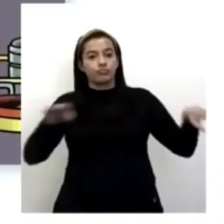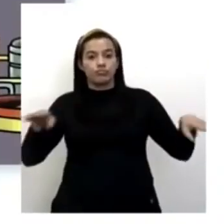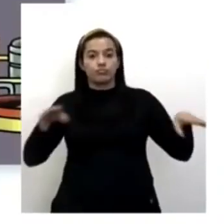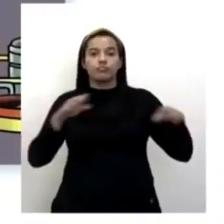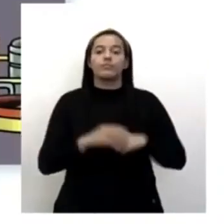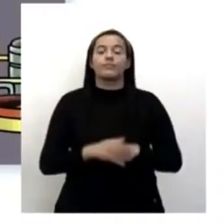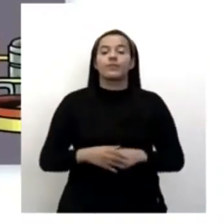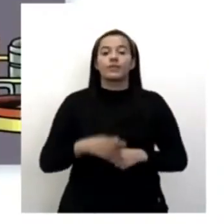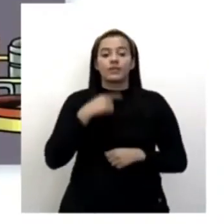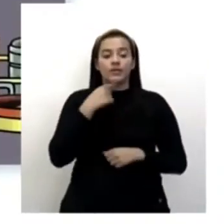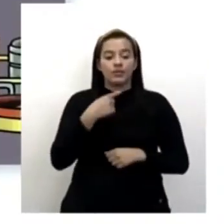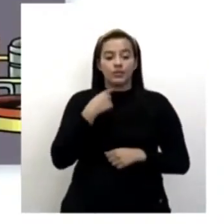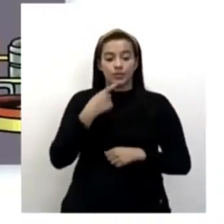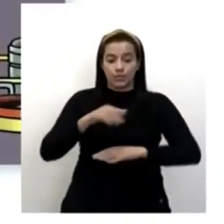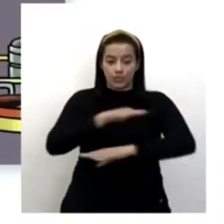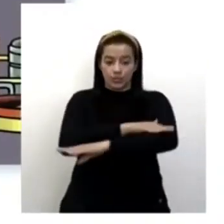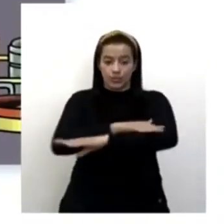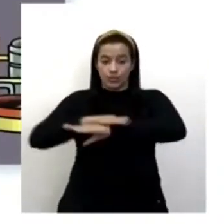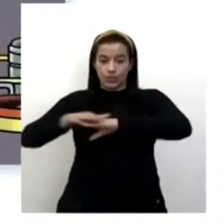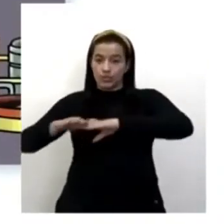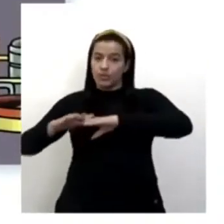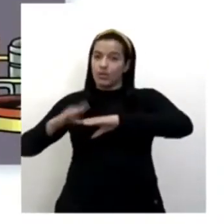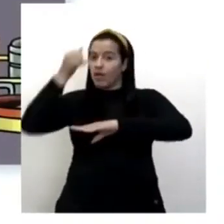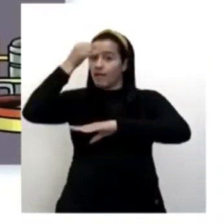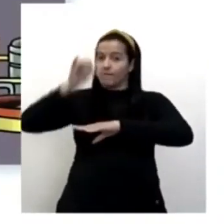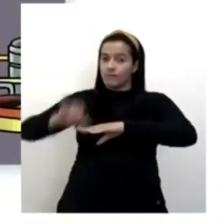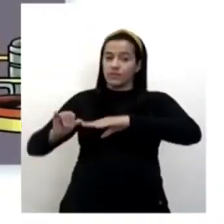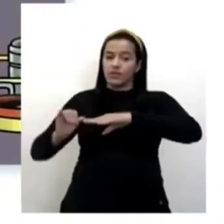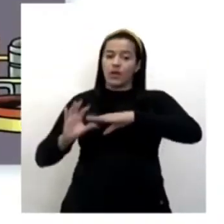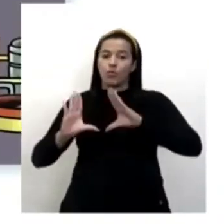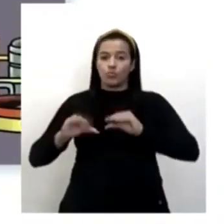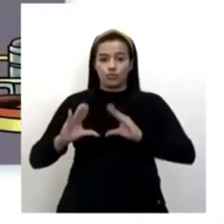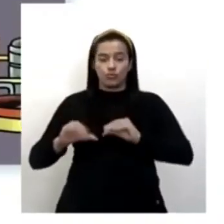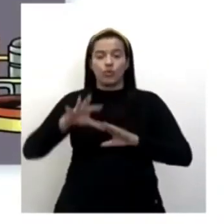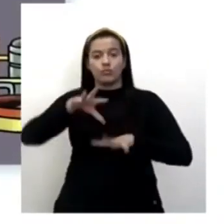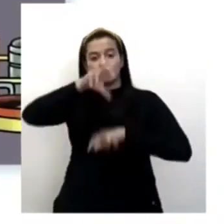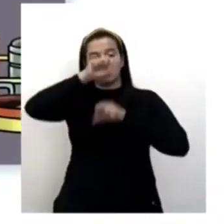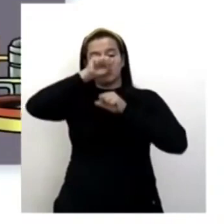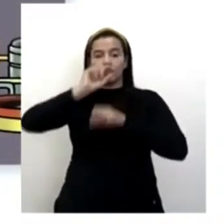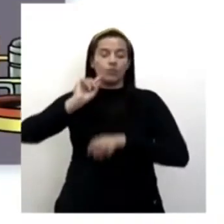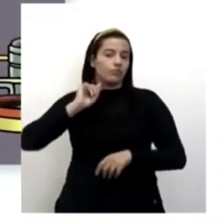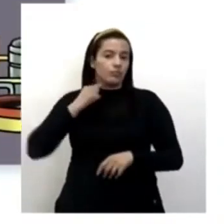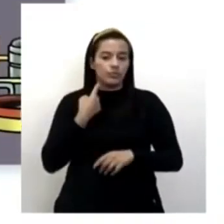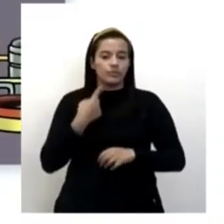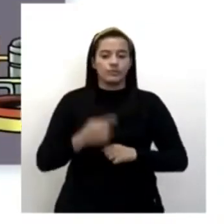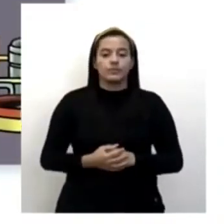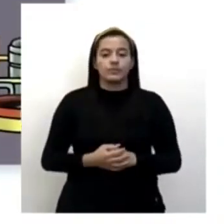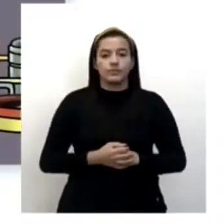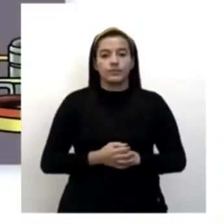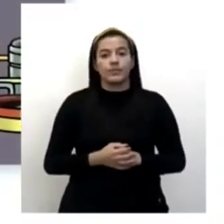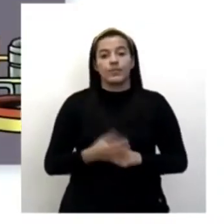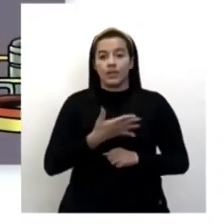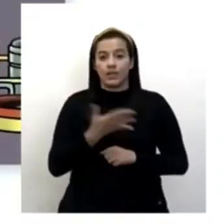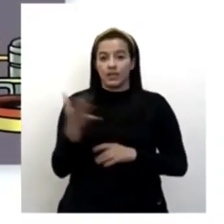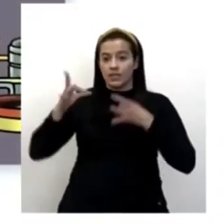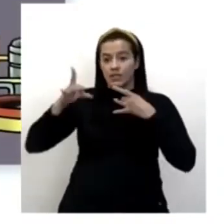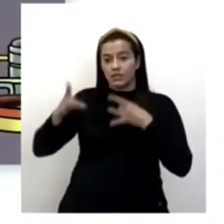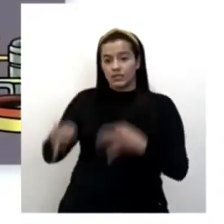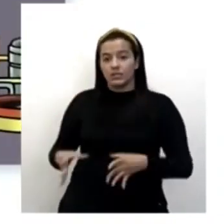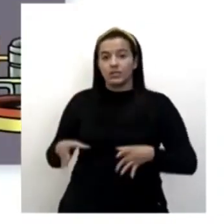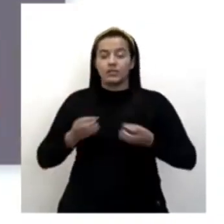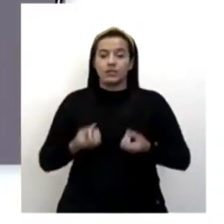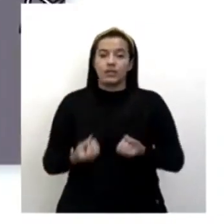em que uma manta evita a contaminação do solo, do ar e da água. Esse lixo libera